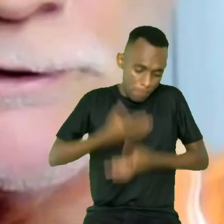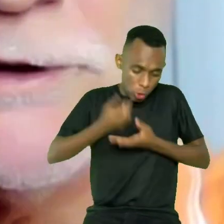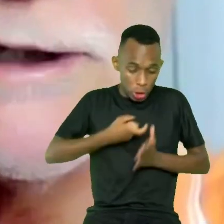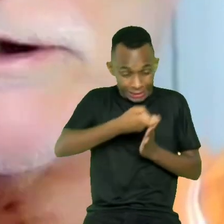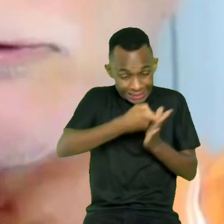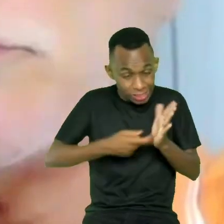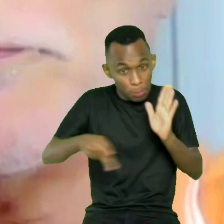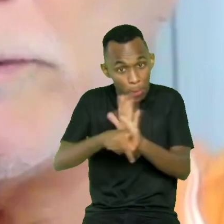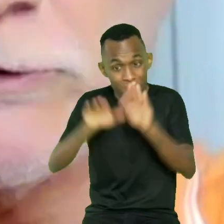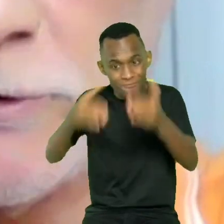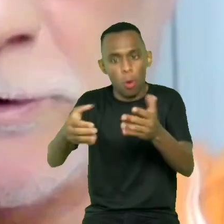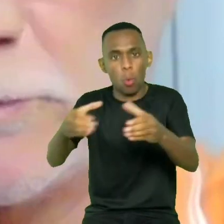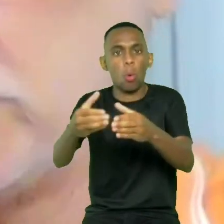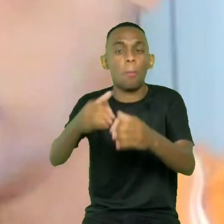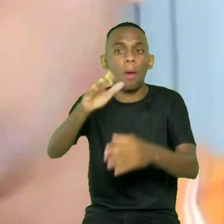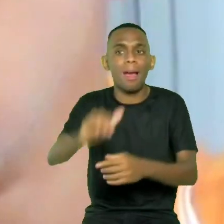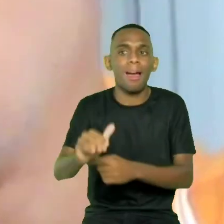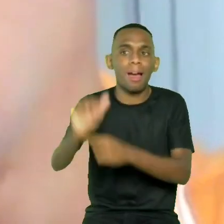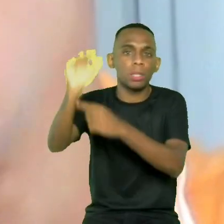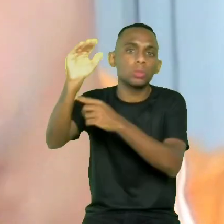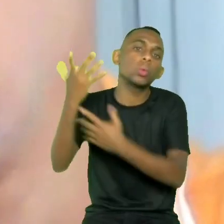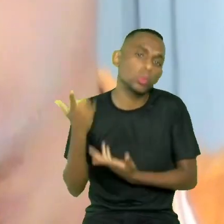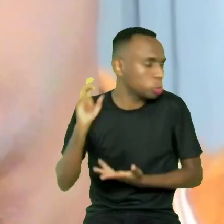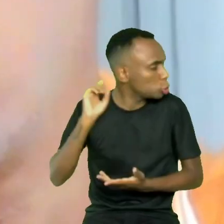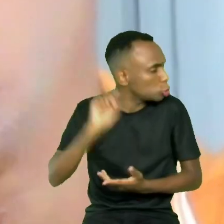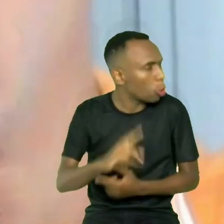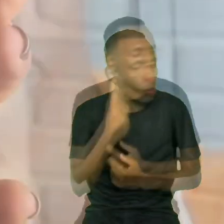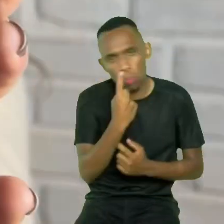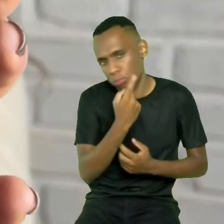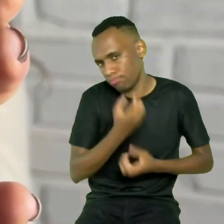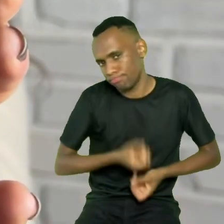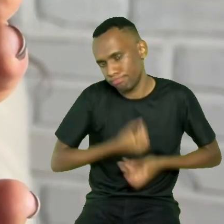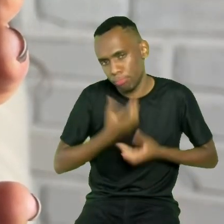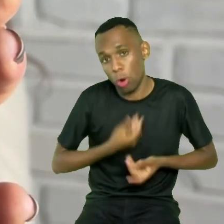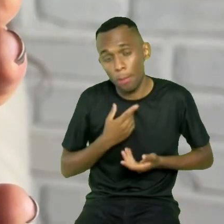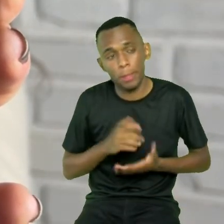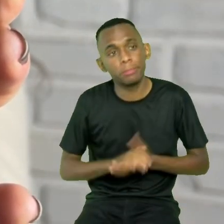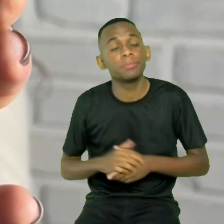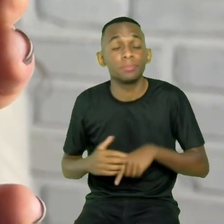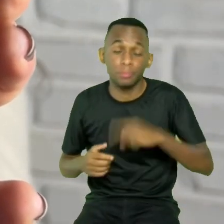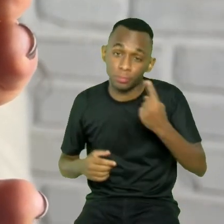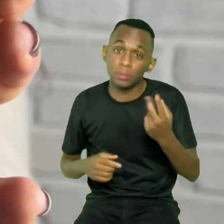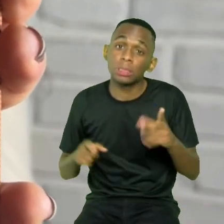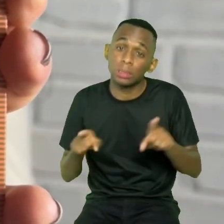de poesia, cada um é um poema só. Esse aqui é mais um, que é um poema só,